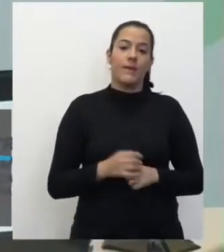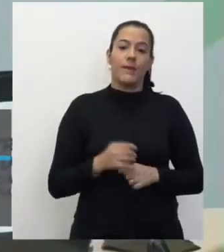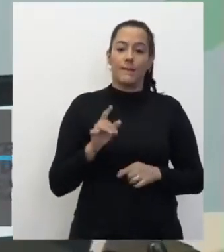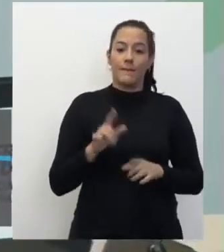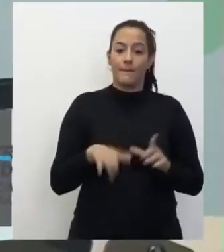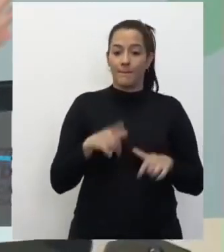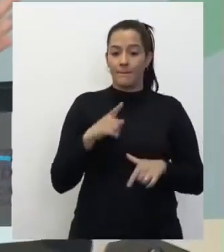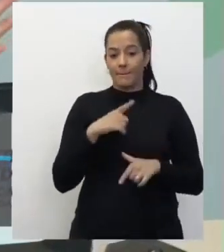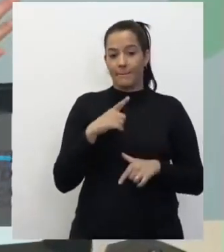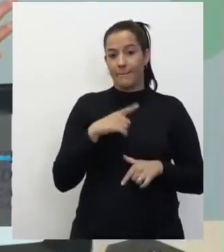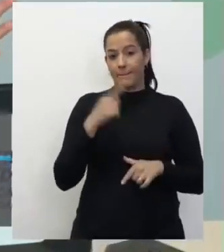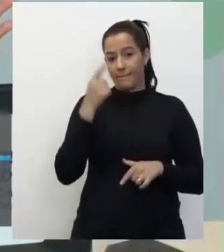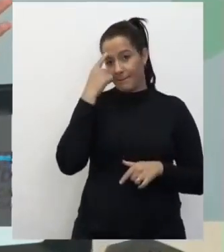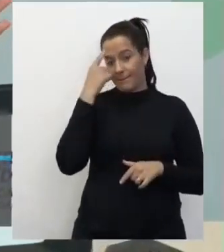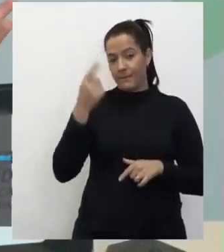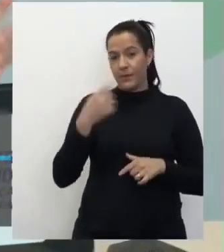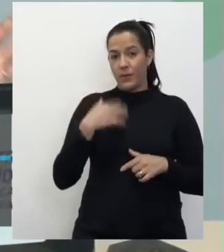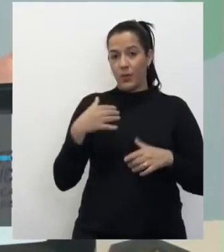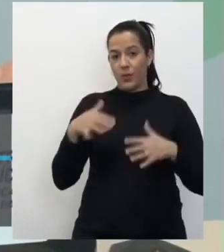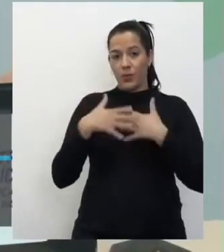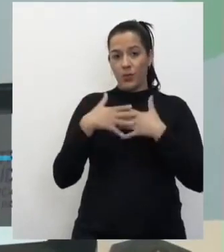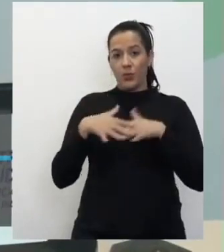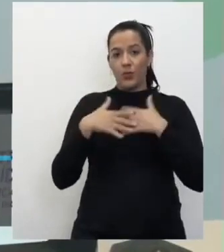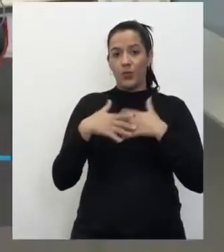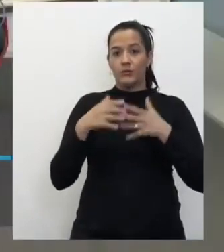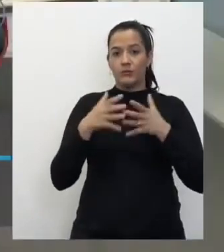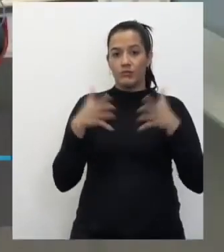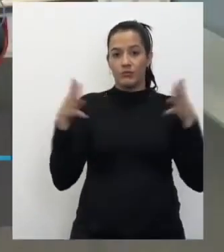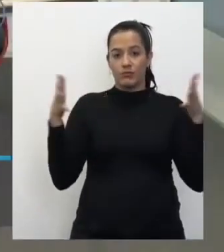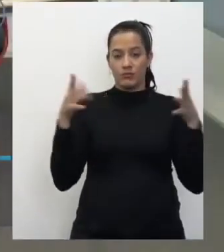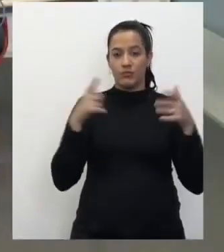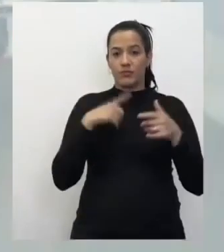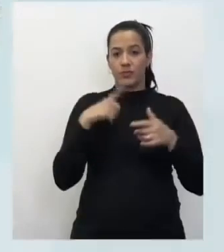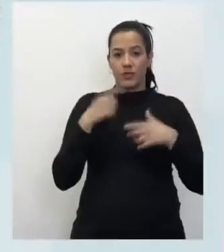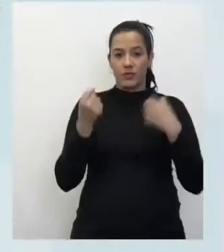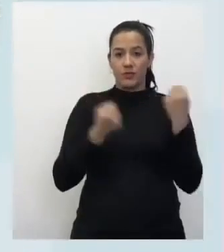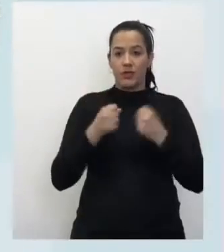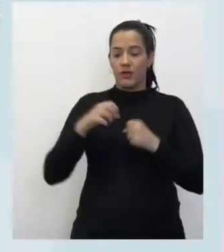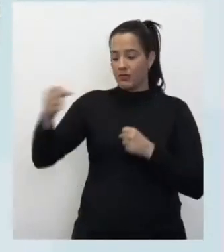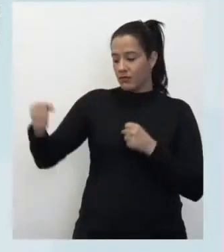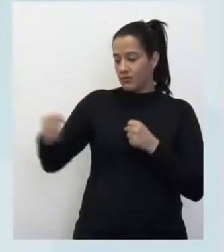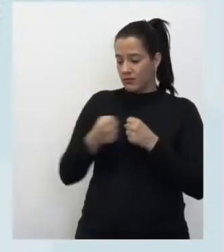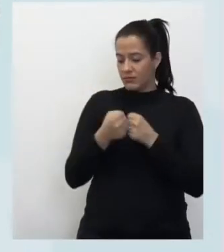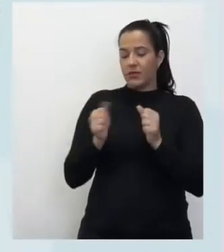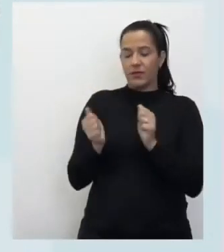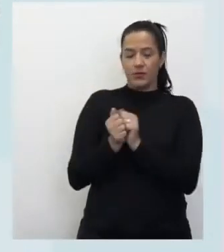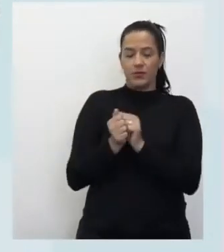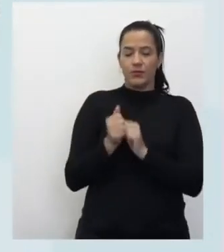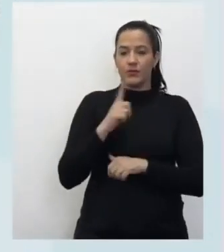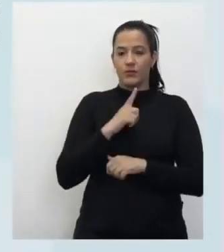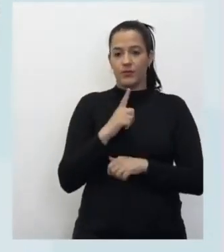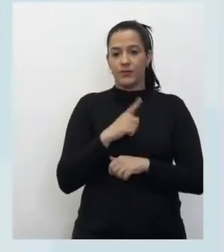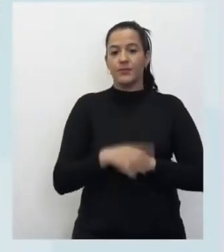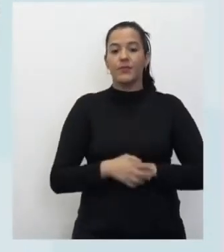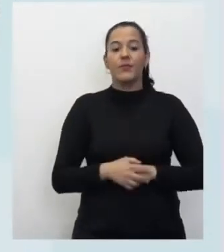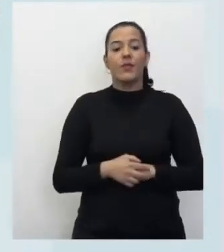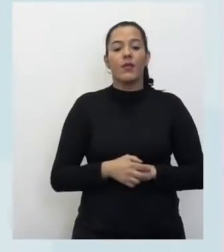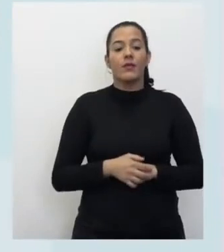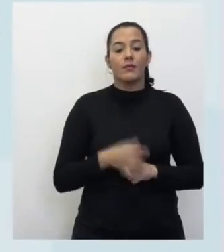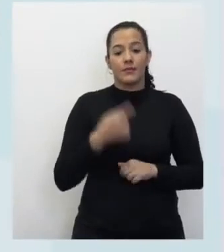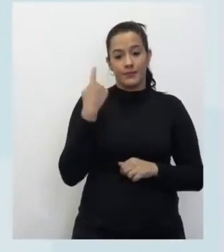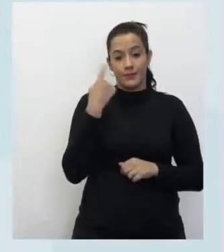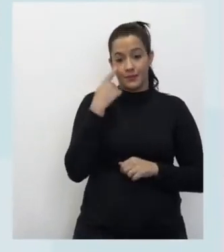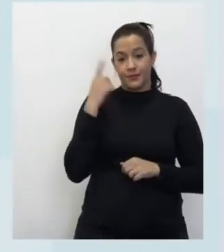carona pra menina. Grande crossover. Vamos definir o que é crossover na tela? É uma situação fictícia em que